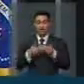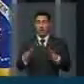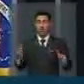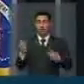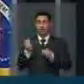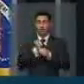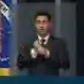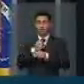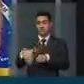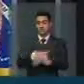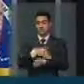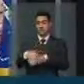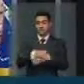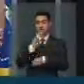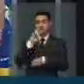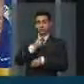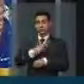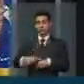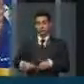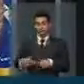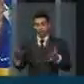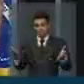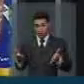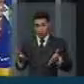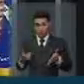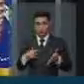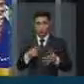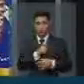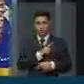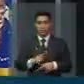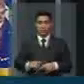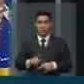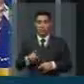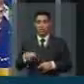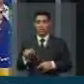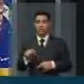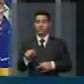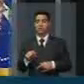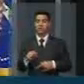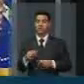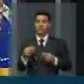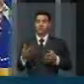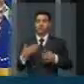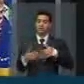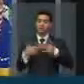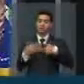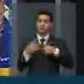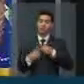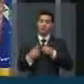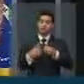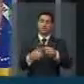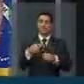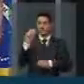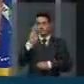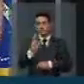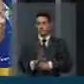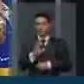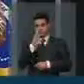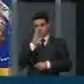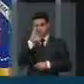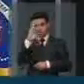senhora Presidente da República. Hoje, governar é trazer o desenvolvimento para o interior do Brasil,